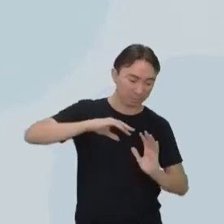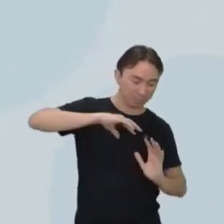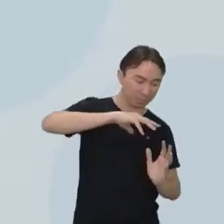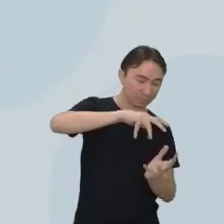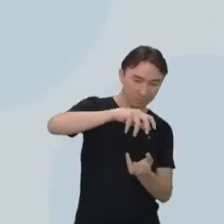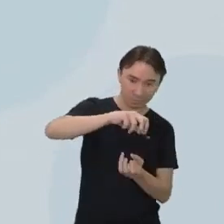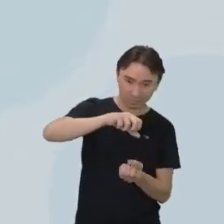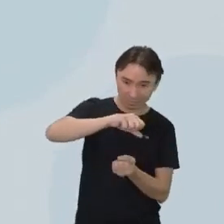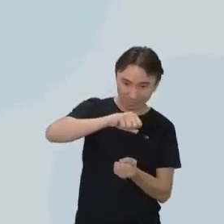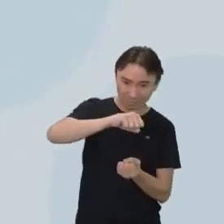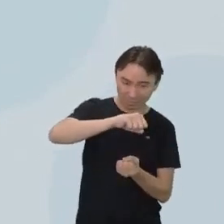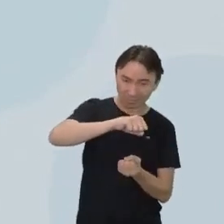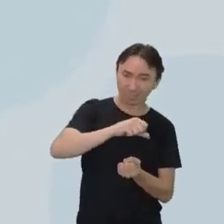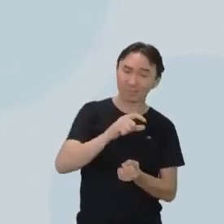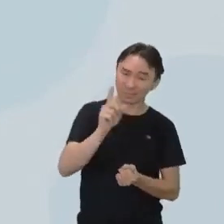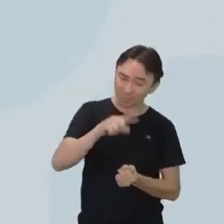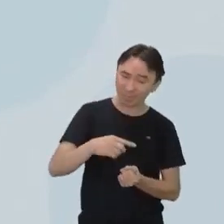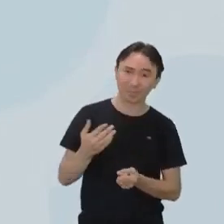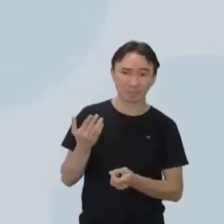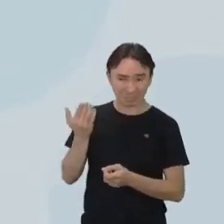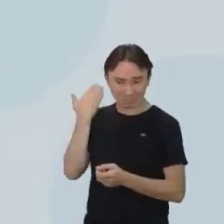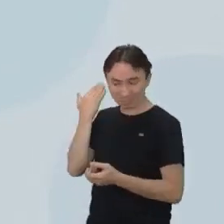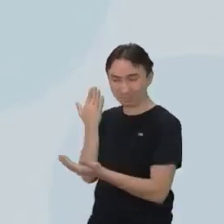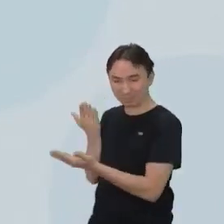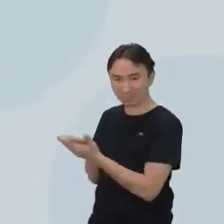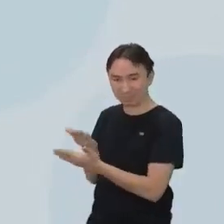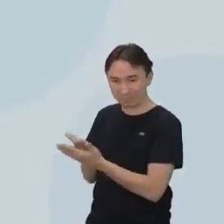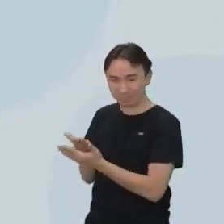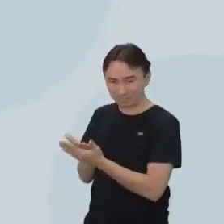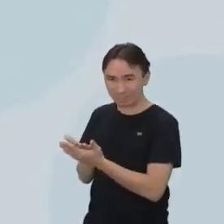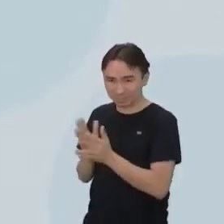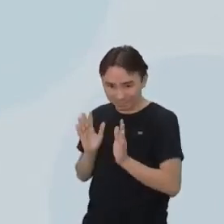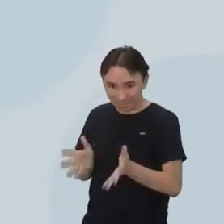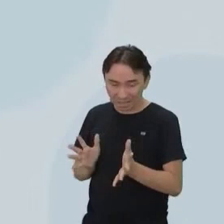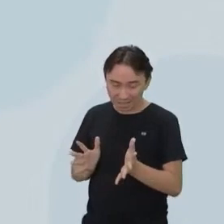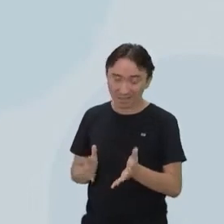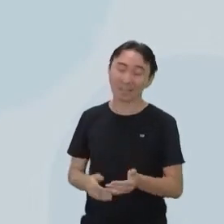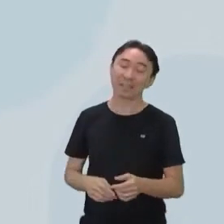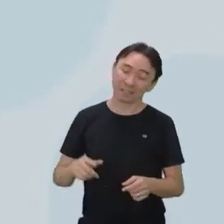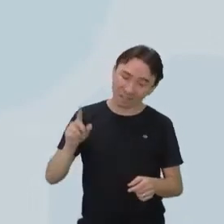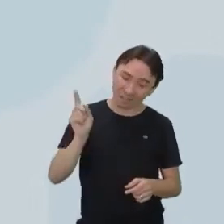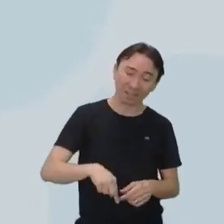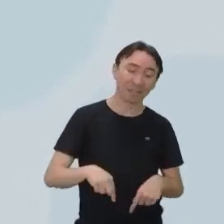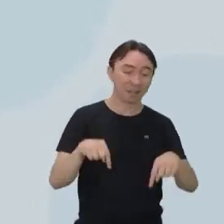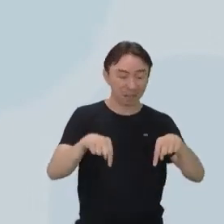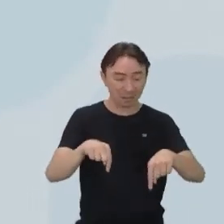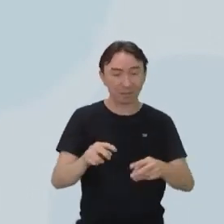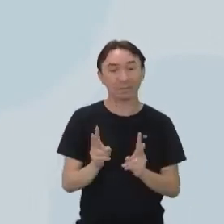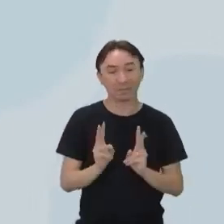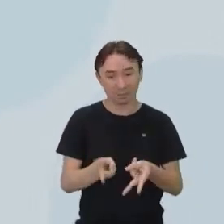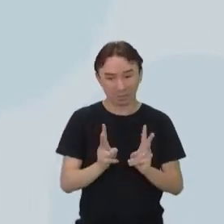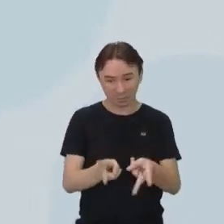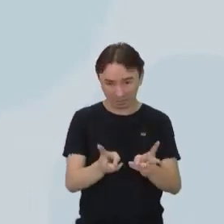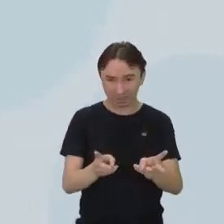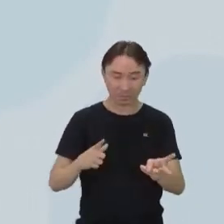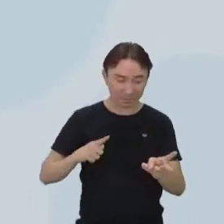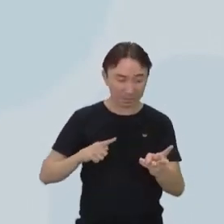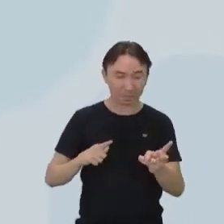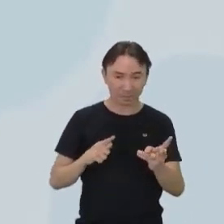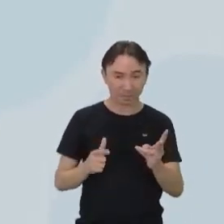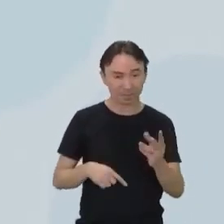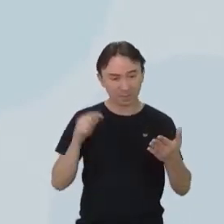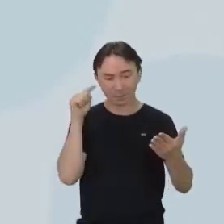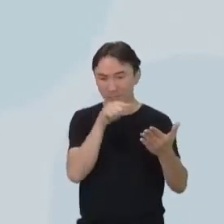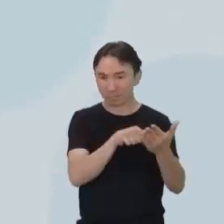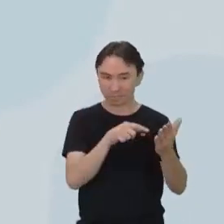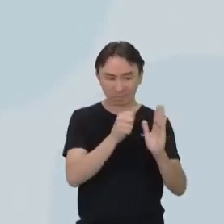já desenvolveu nas aulas anteriores, né, do desenvolvimento dessa atividade 1. Então, esse é o objetivo